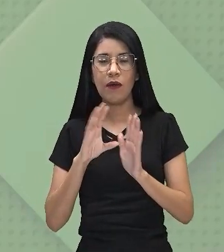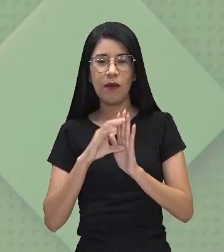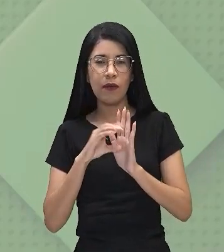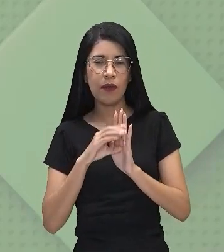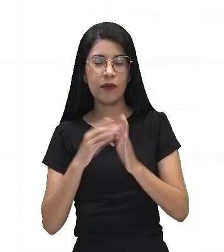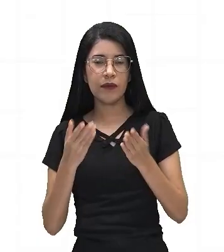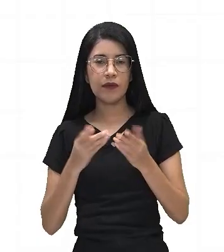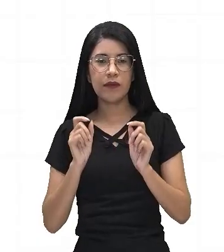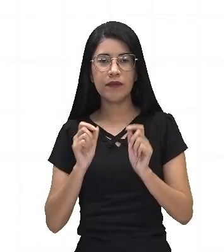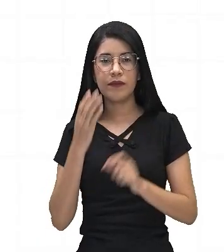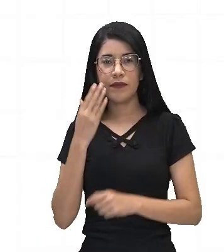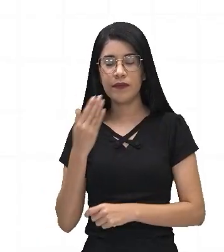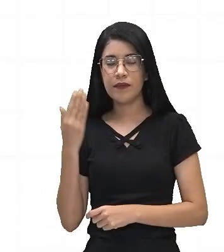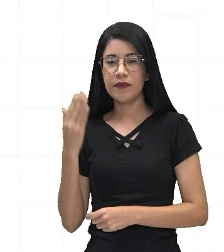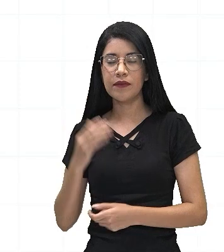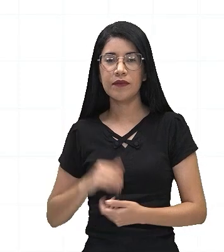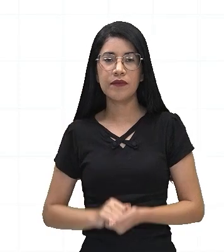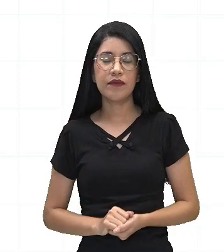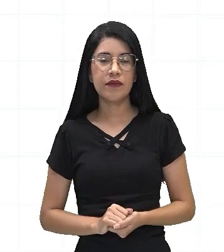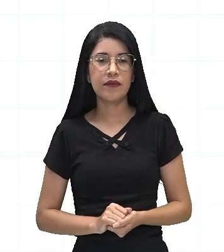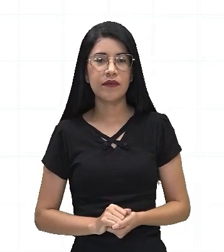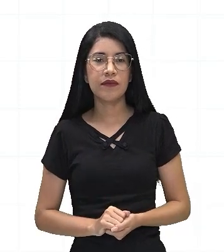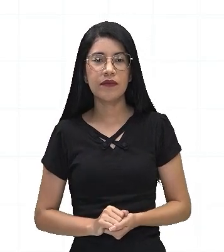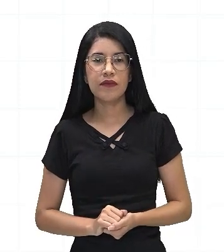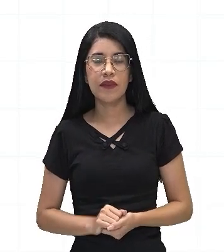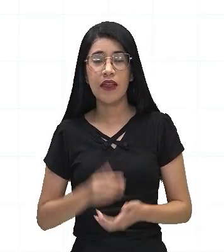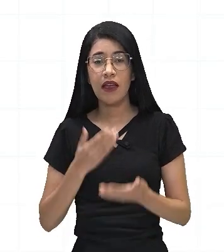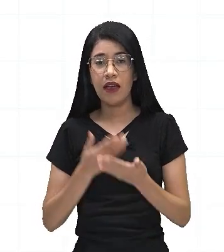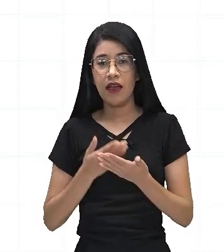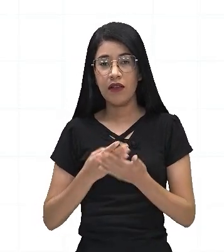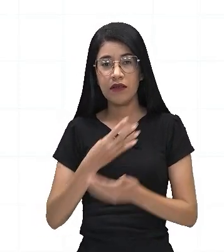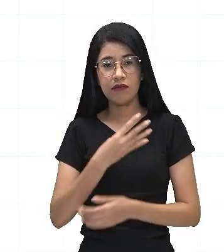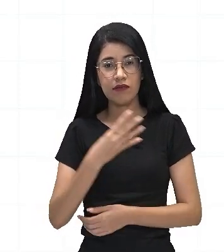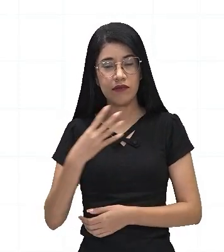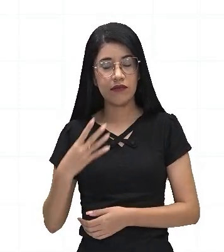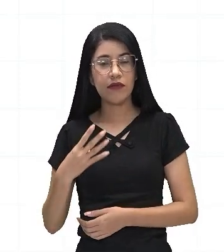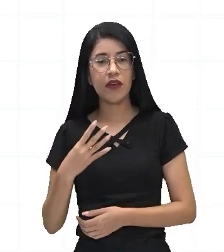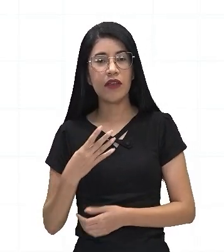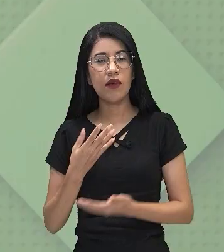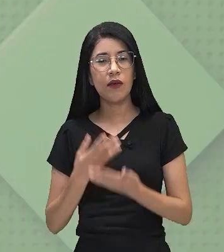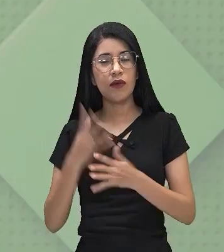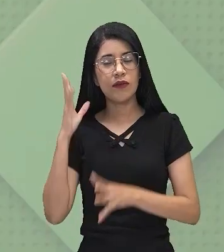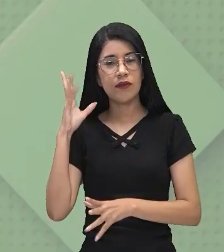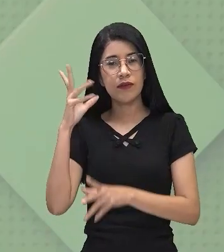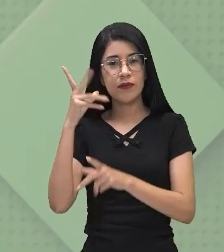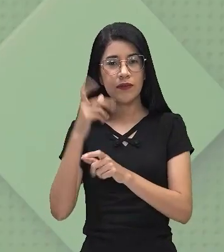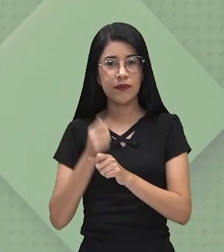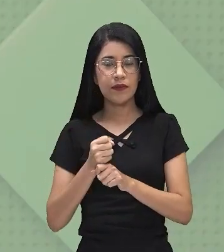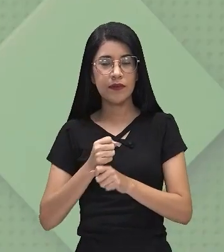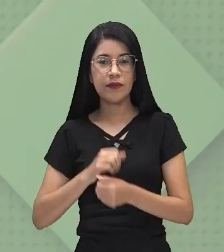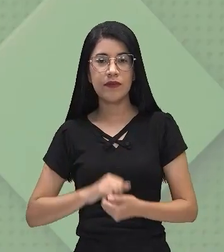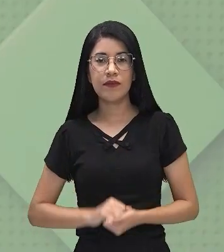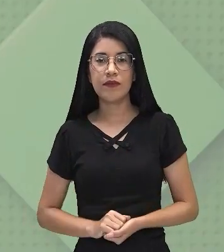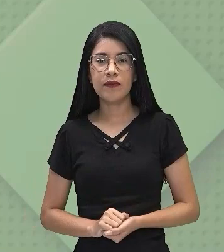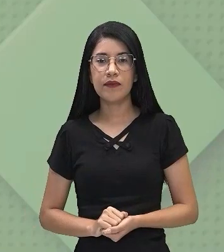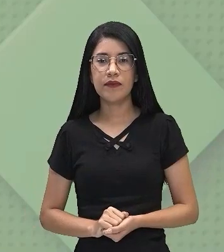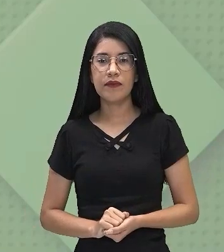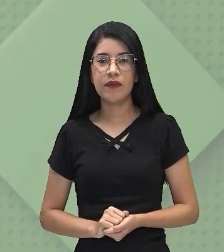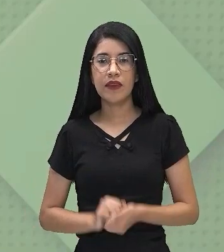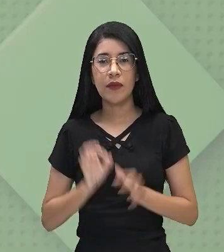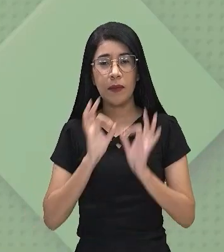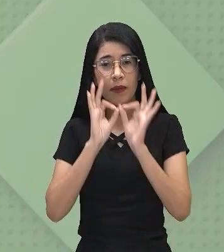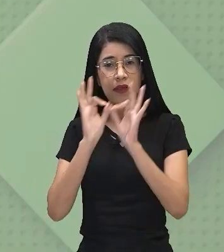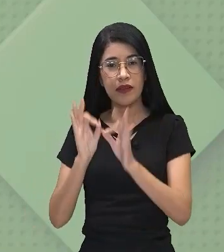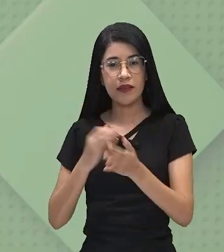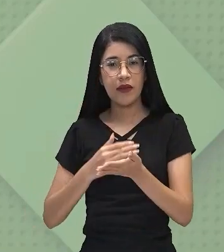Então vamos observar o que nós temos para a nossa aula. Aula 44, hoje revisão e avaliação. Então fiquem ligados,